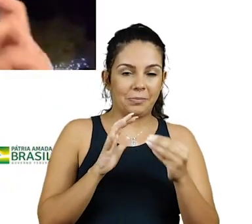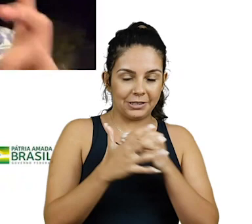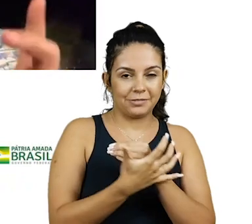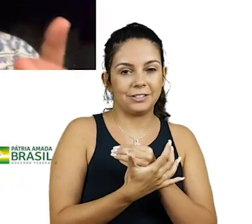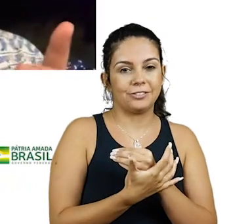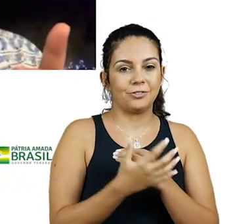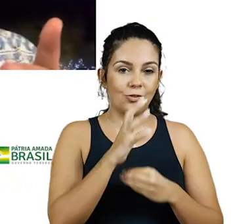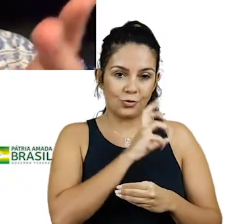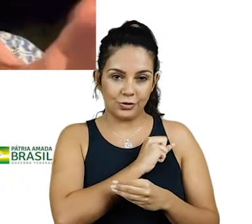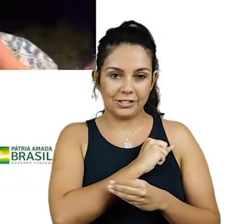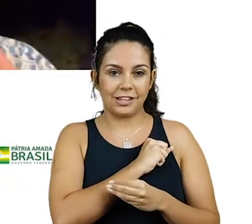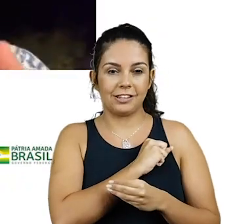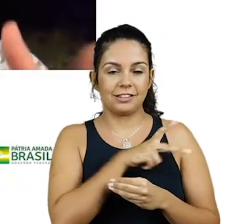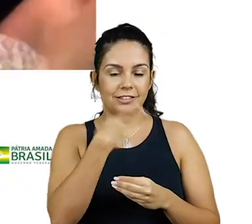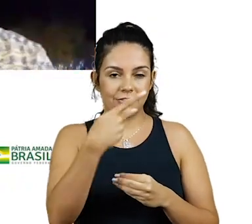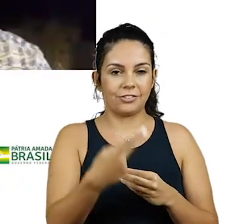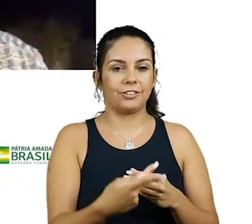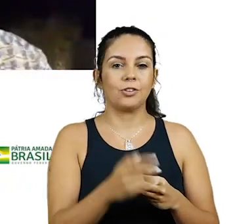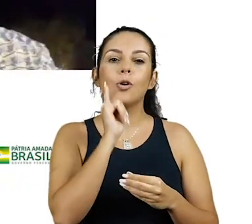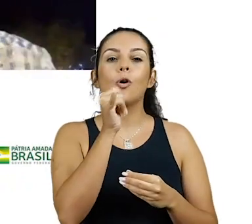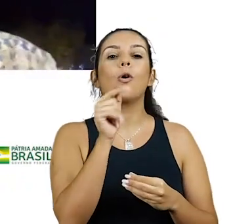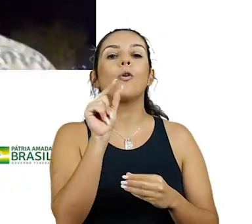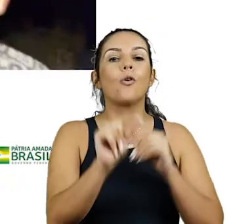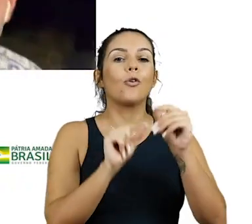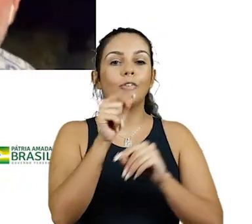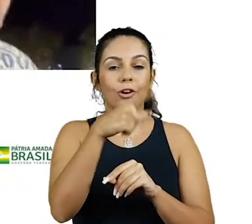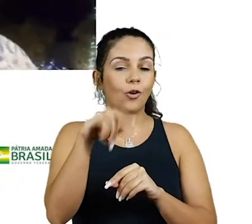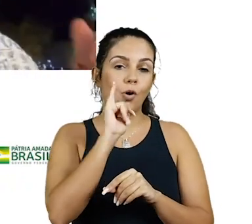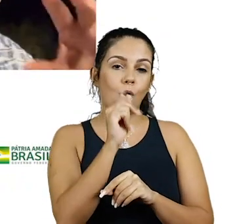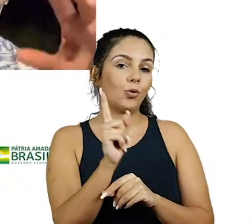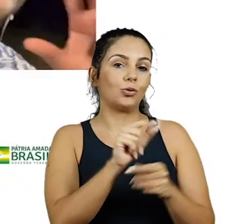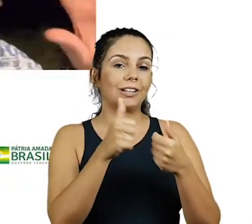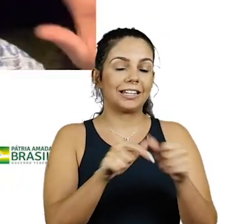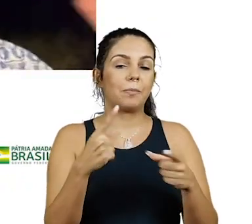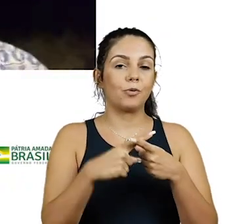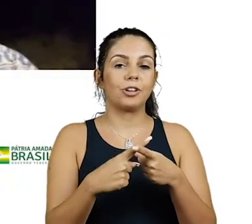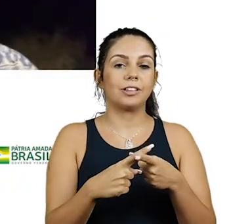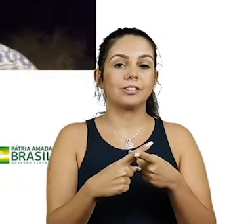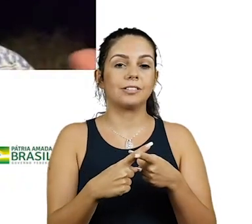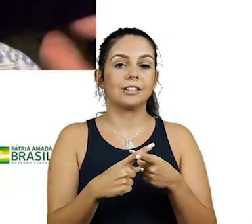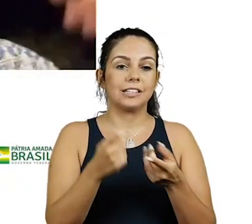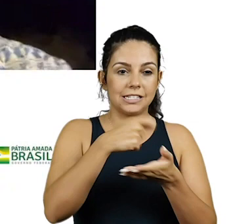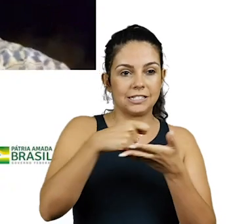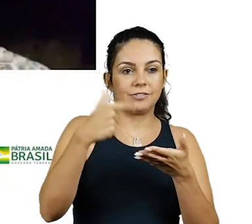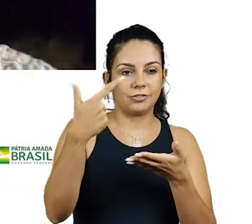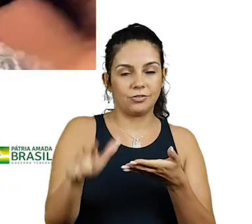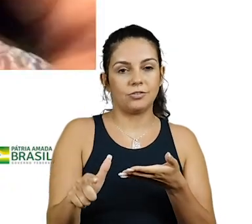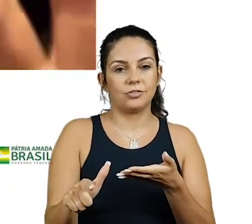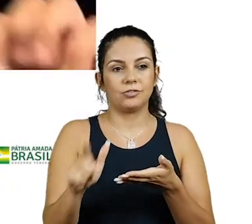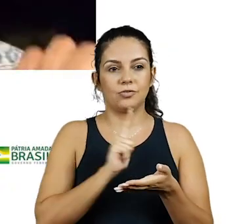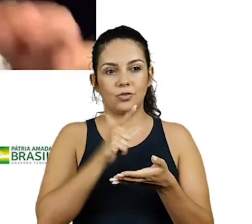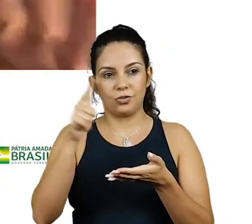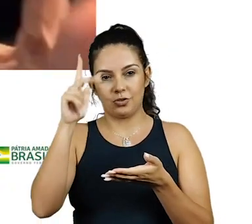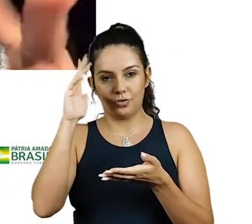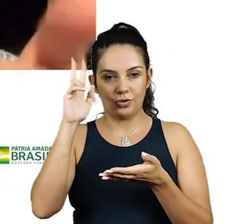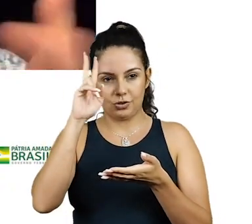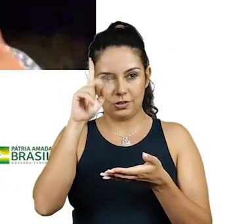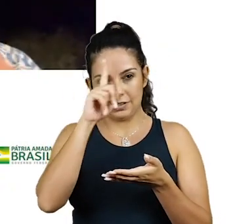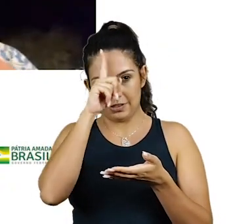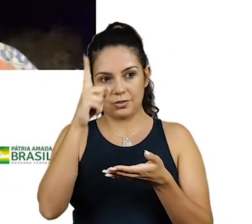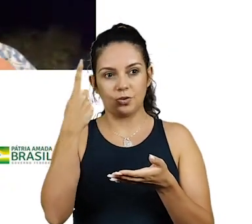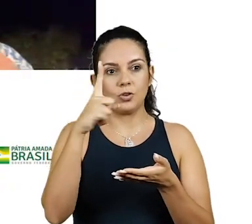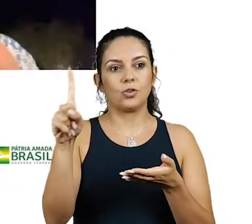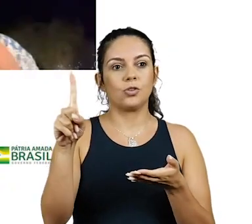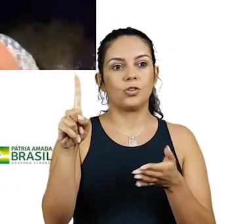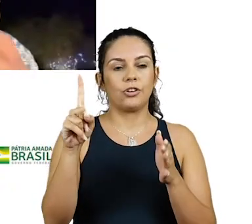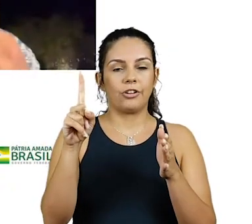tal, e eu gostei do argumento. Te conto qual é, mas esse conto não está, porque eu teria que reescrevê-lo. E aí eu tive uma outra ideia, que é o último